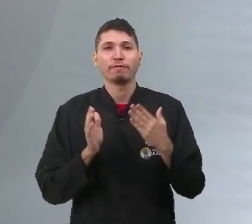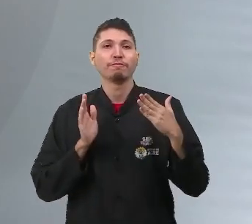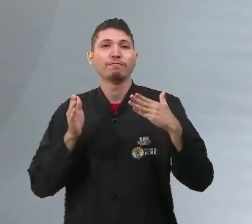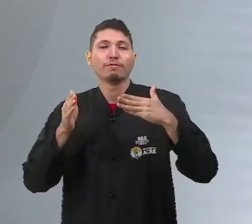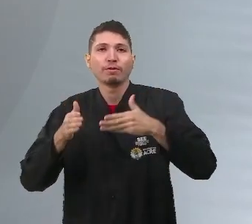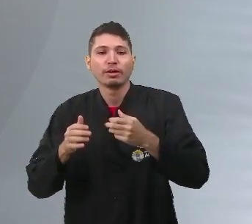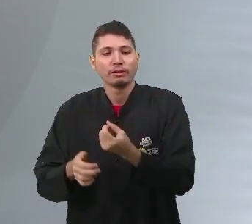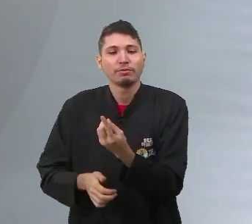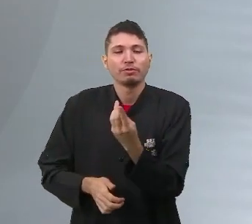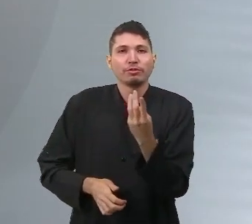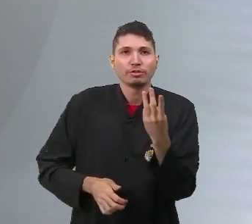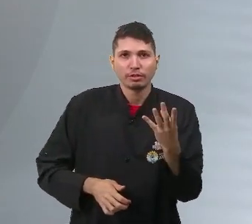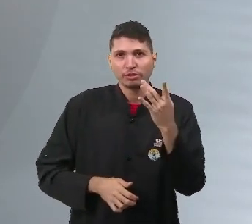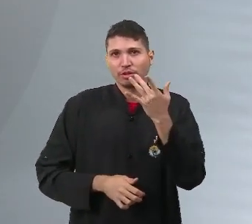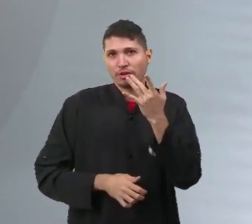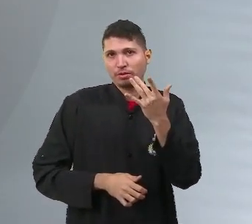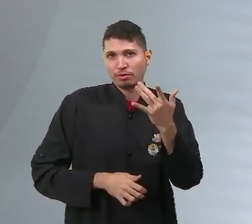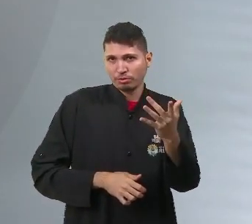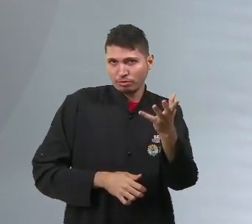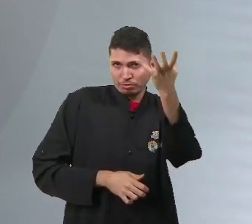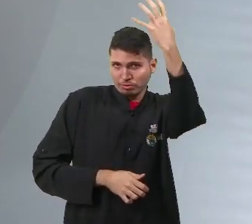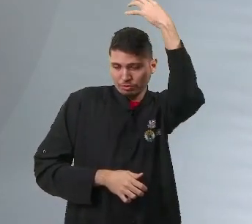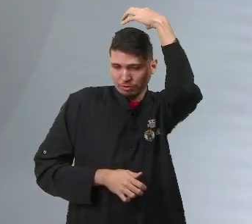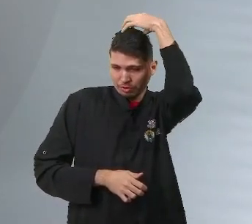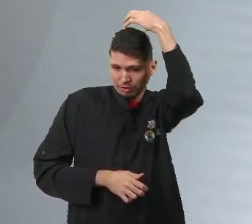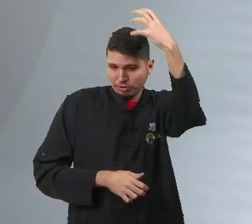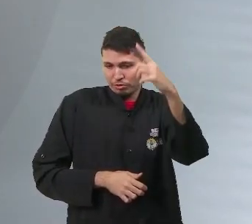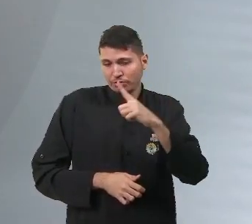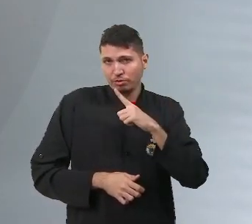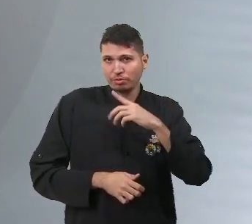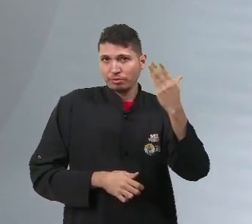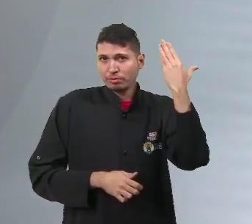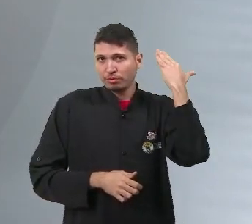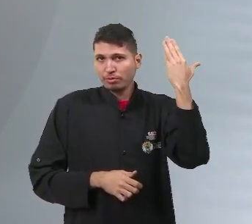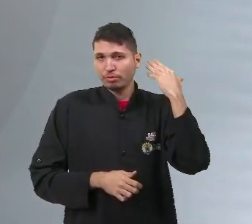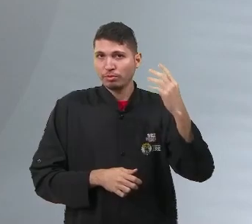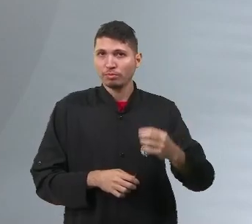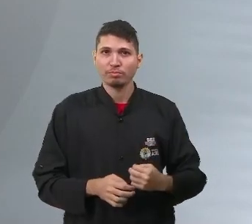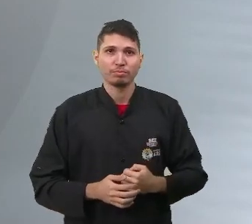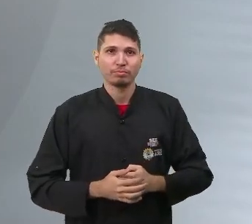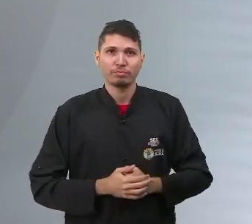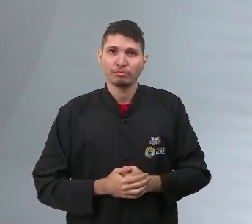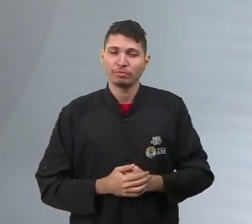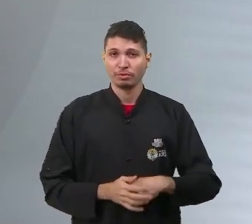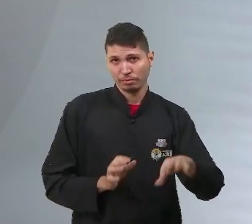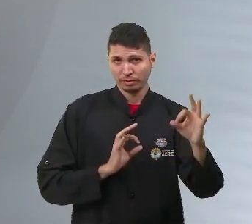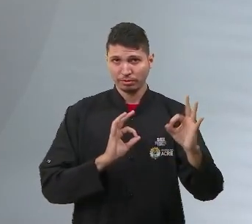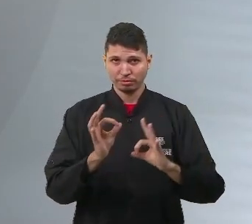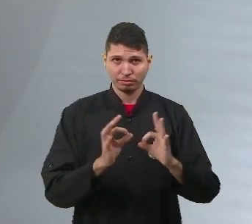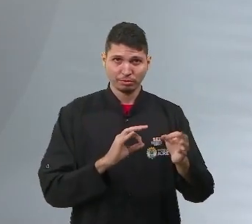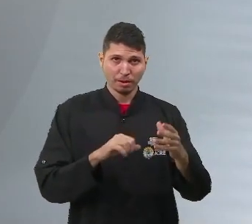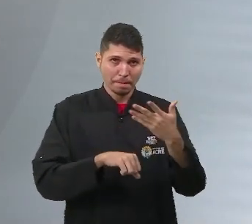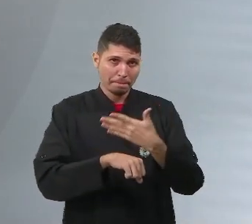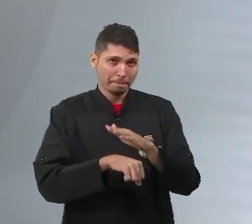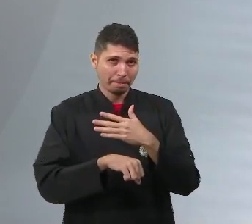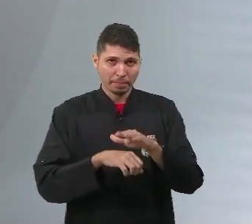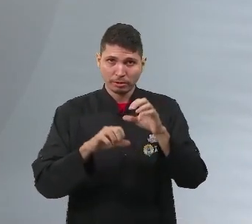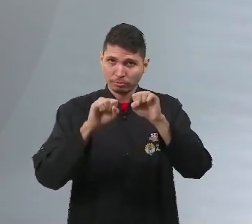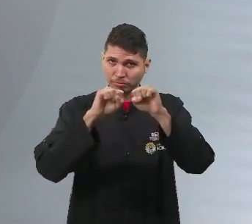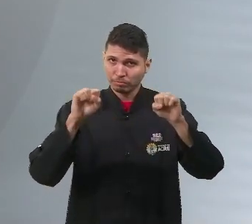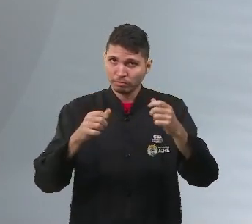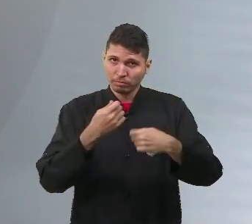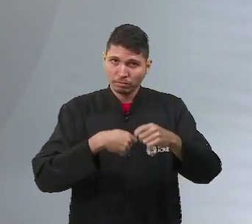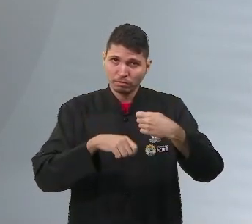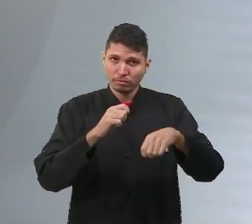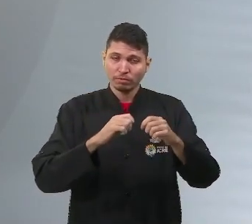de ouro que o rei tivesse. Sendo assim, todas as medidas que vão ser adotadas, né, dentro dessa prática mercantilista vão estar dentro desse sentido,